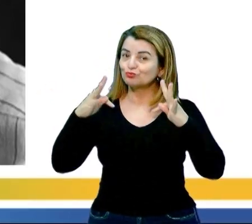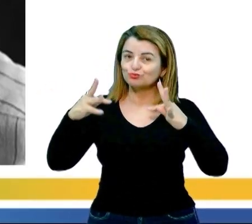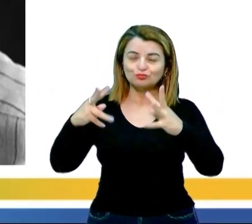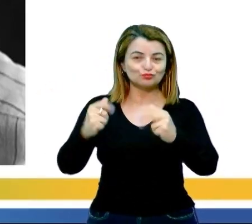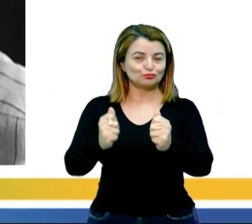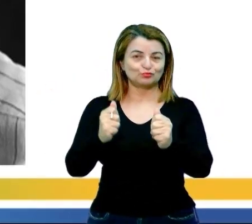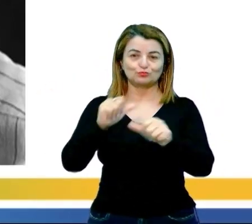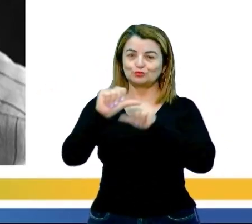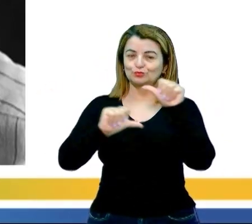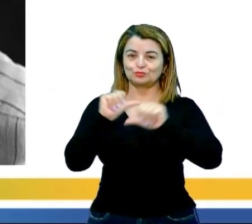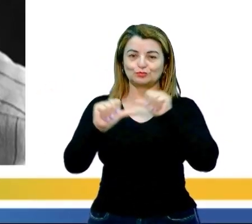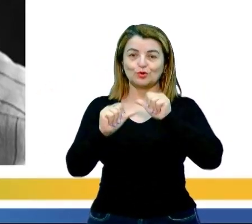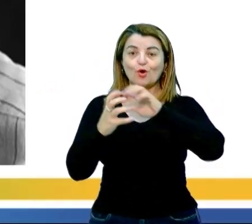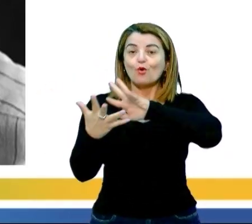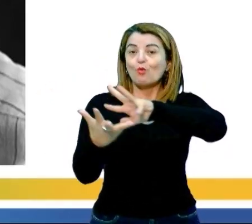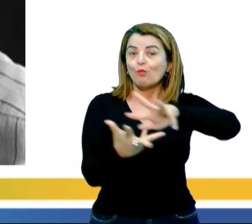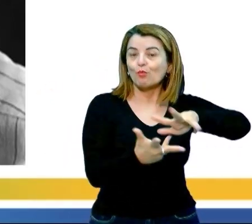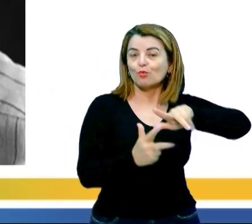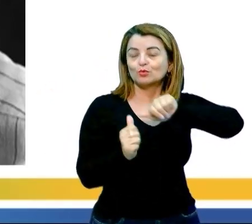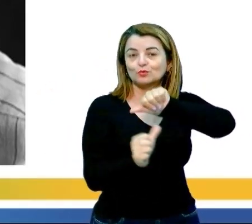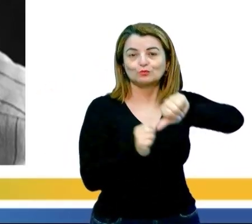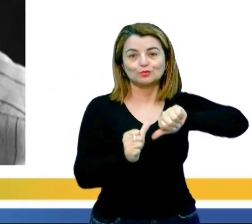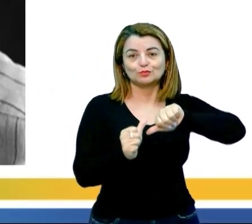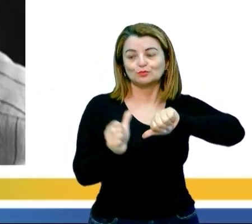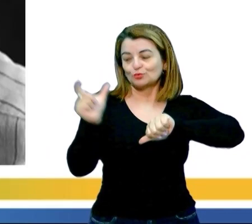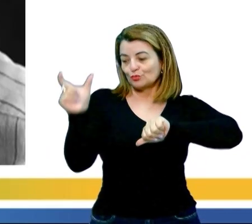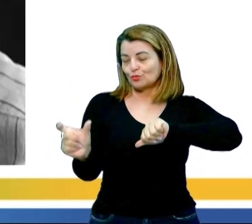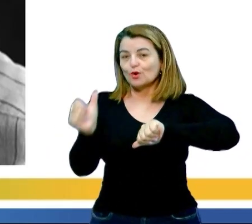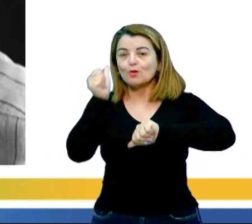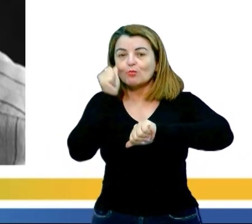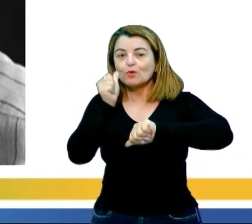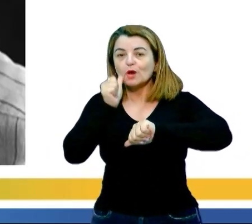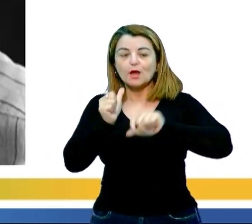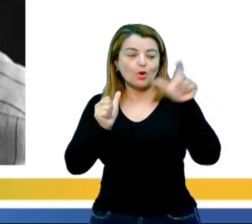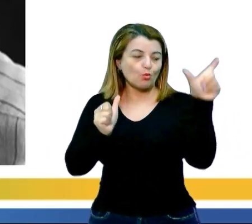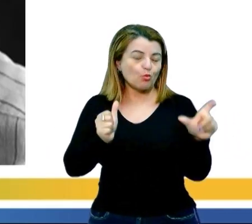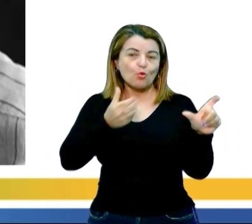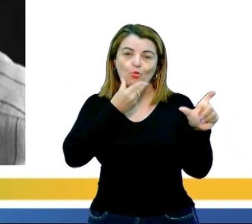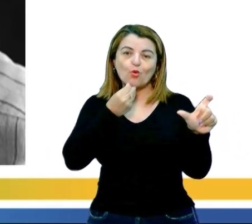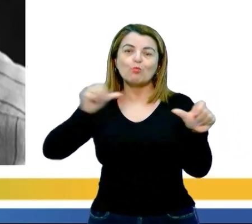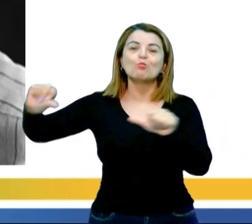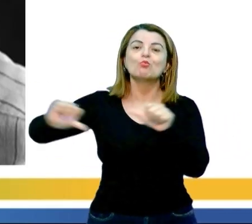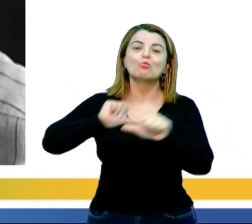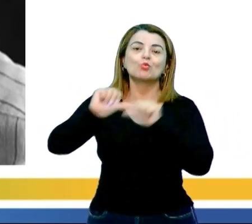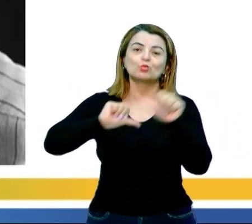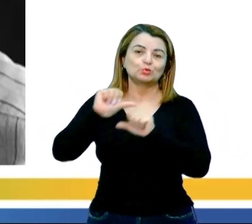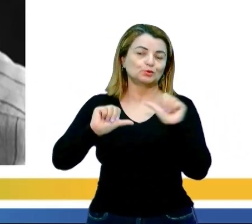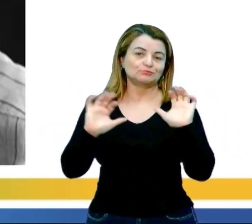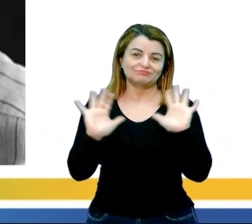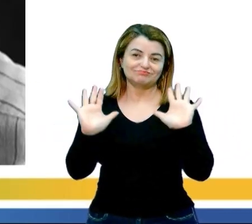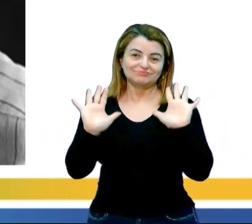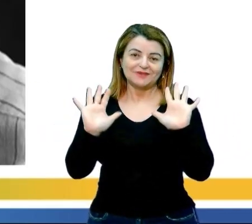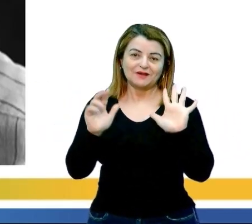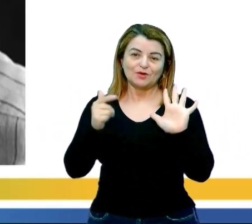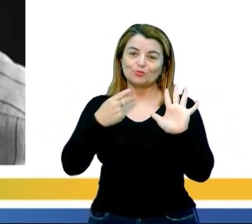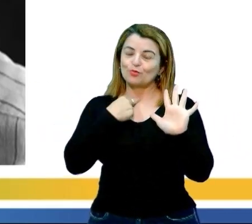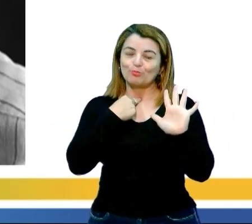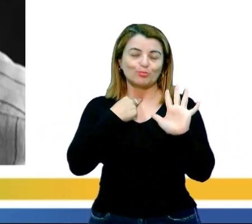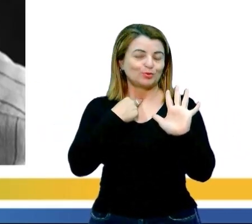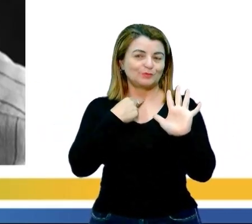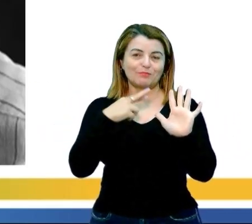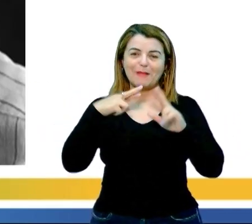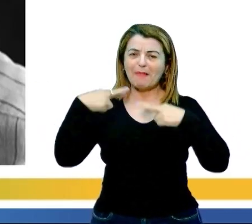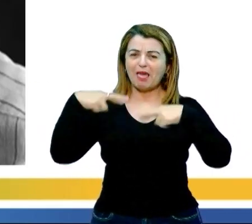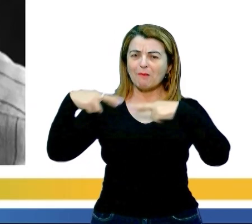mudou. O mundo mudou. O homem e a mulher estão em constante mudança. Então, nós não podemos reclamar das mudanças